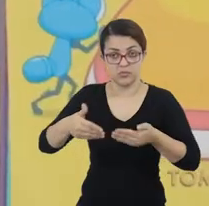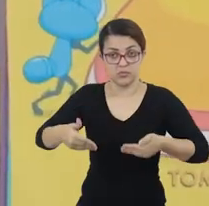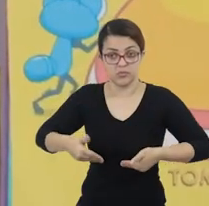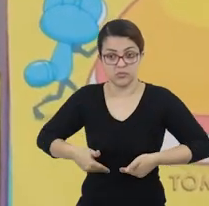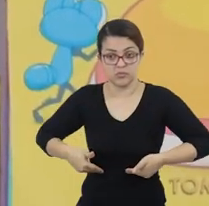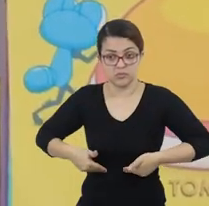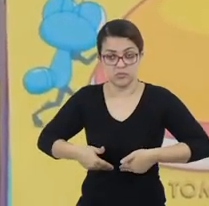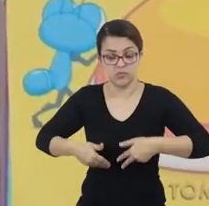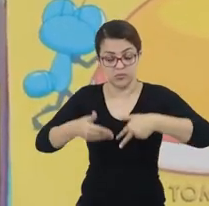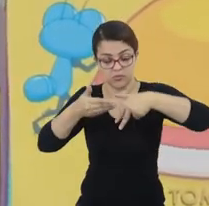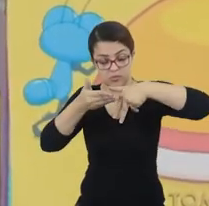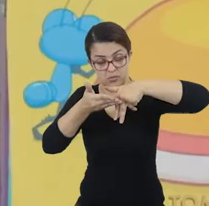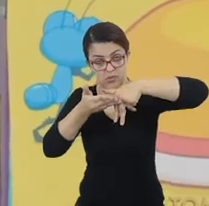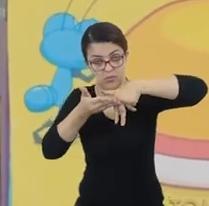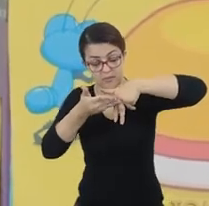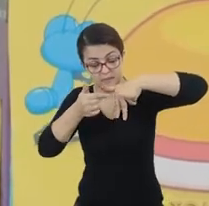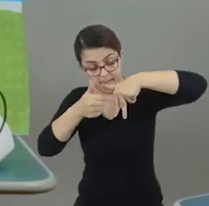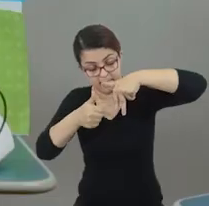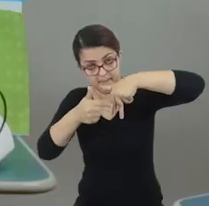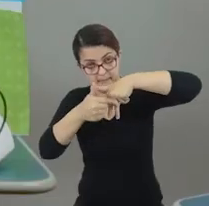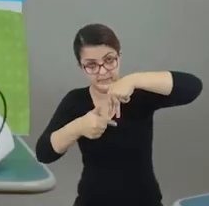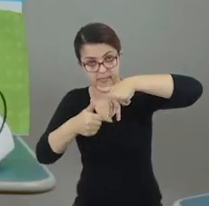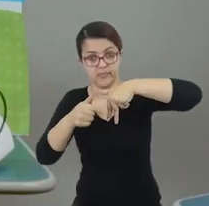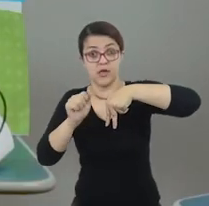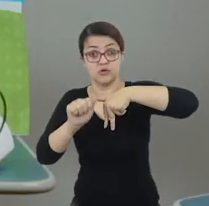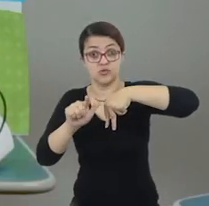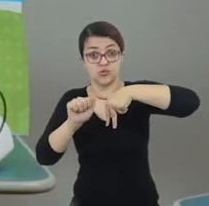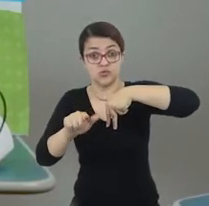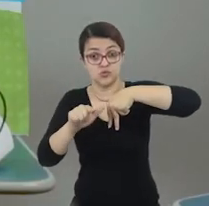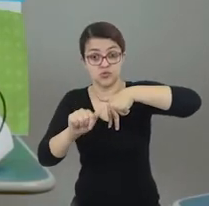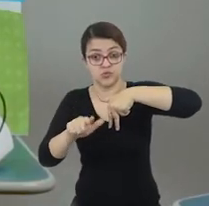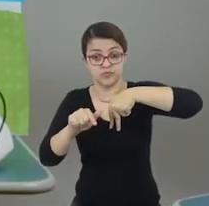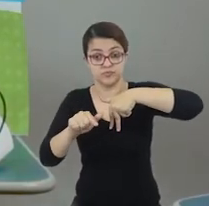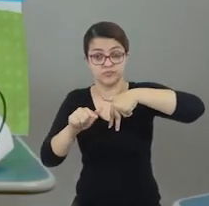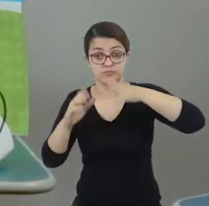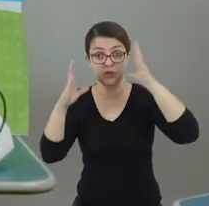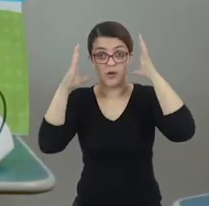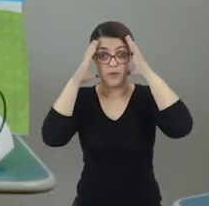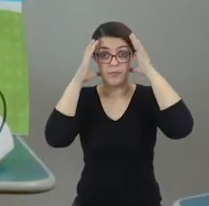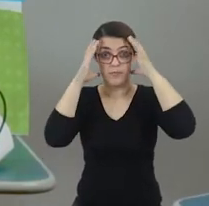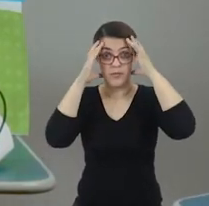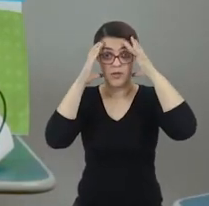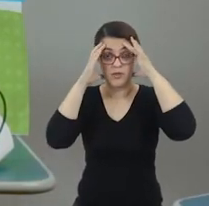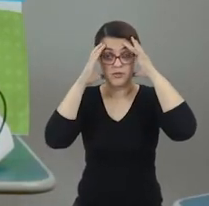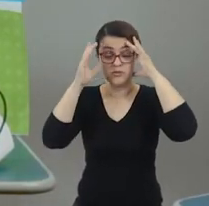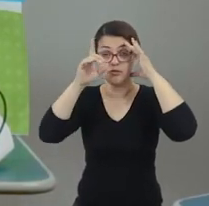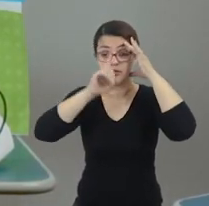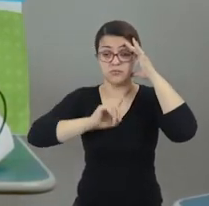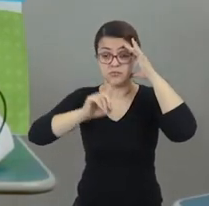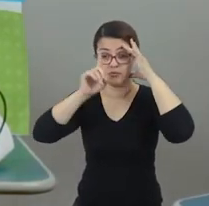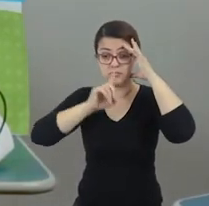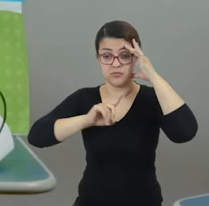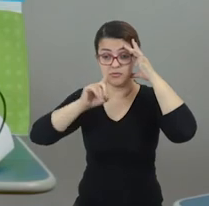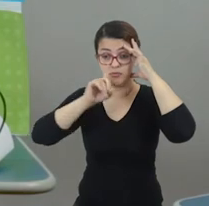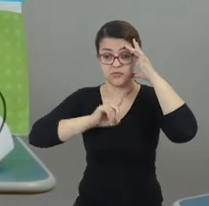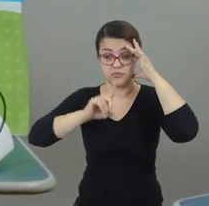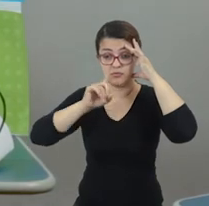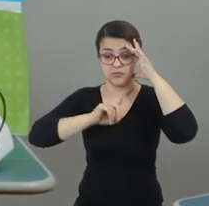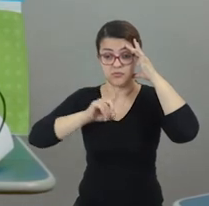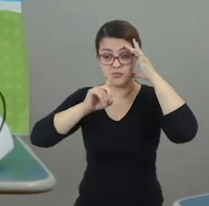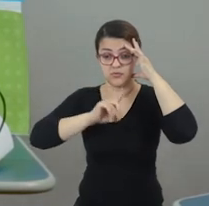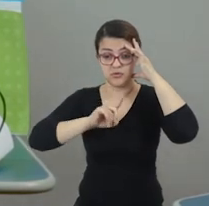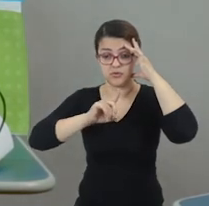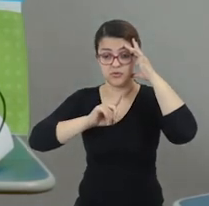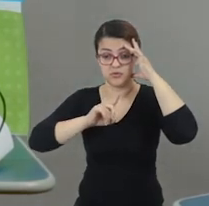membros inferiores de azul, as perninhas. Pinte a cabeça de amarelo e pinte o tronco de